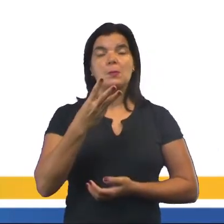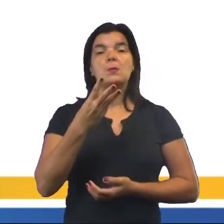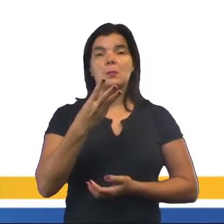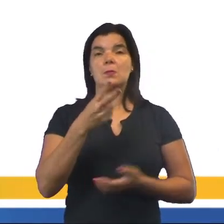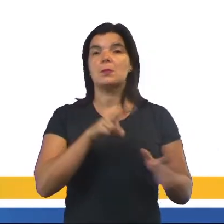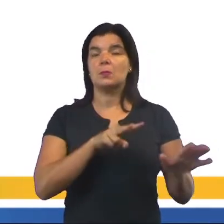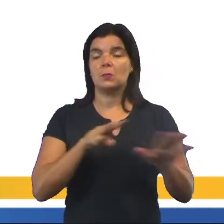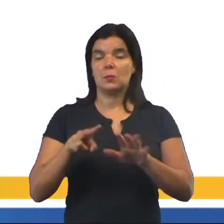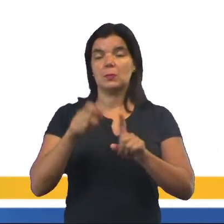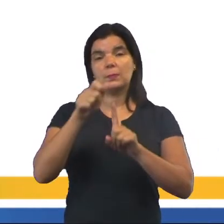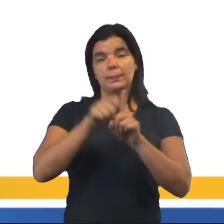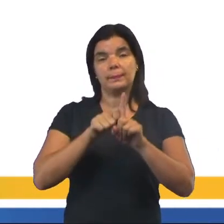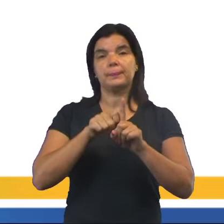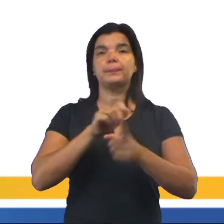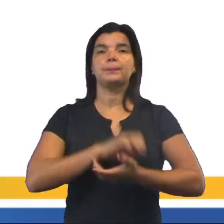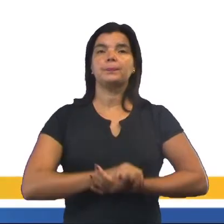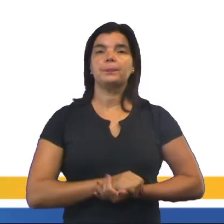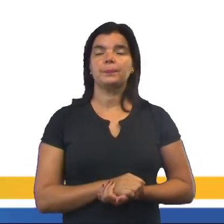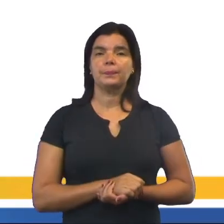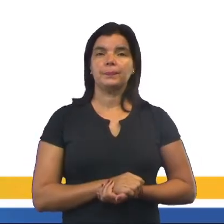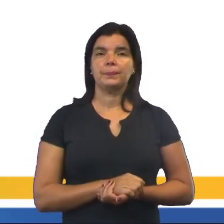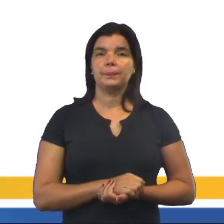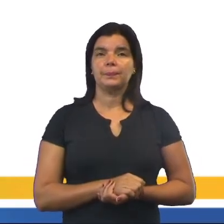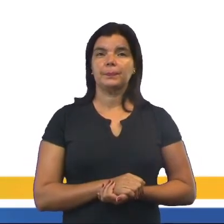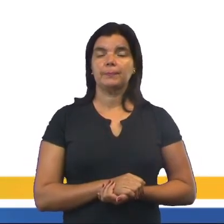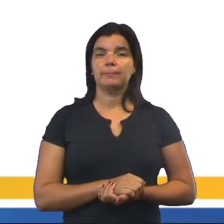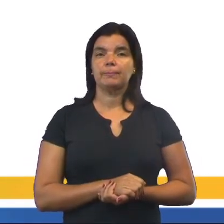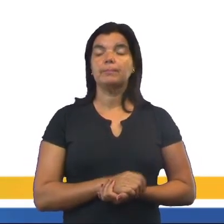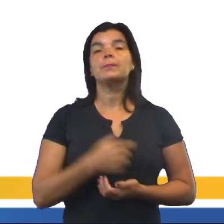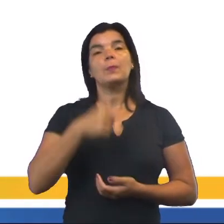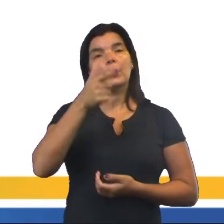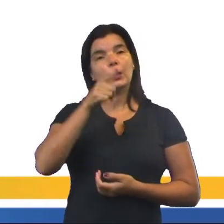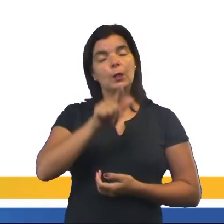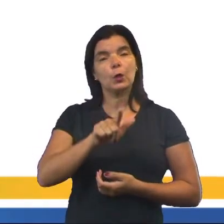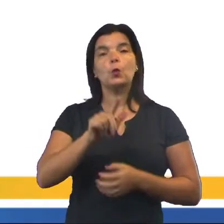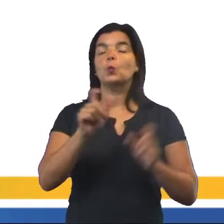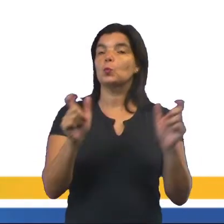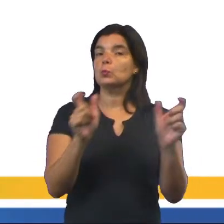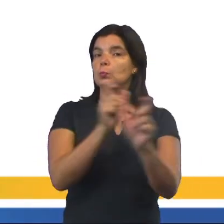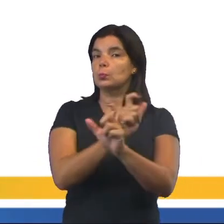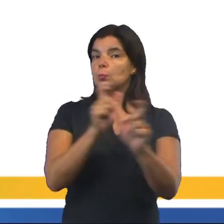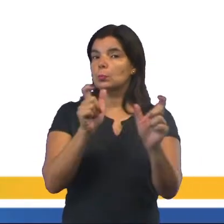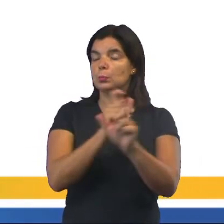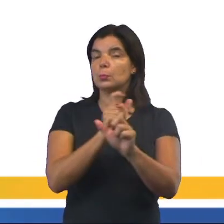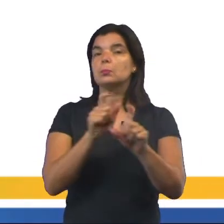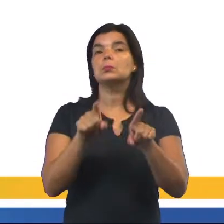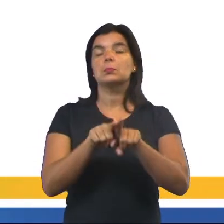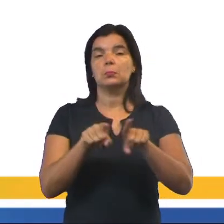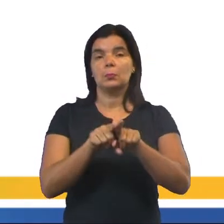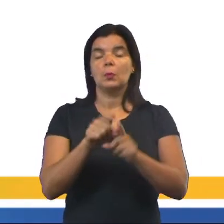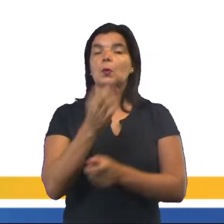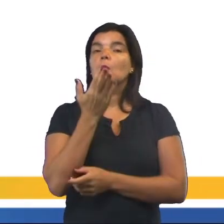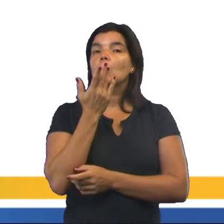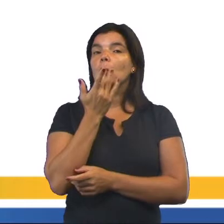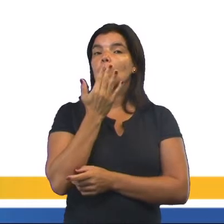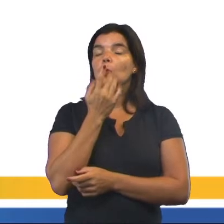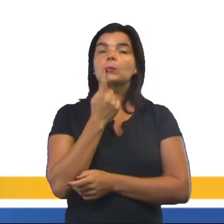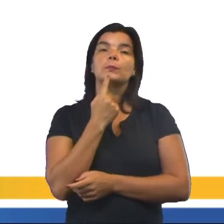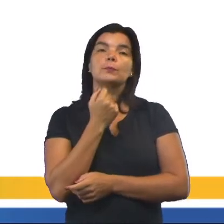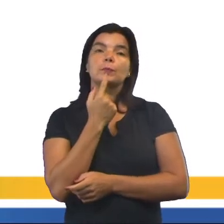month, três vezes ao mês. E aí, novamente, eu posso trocar essas palavrinhas que estão na cor